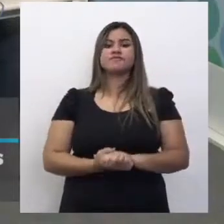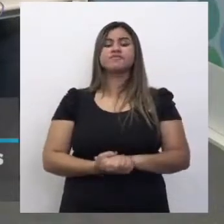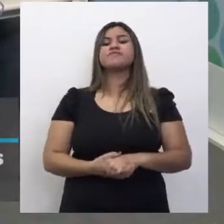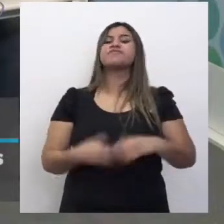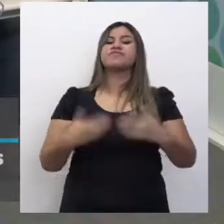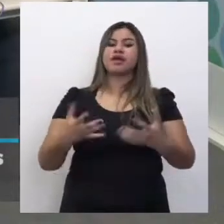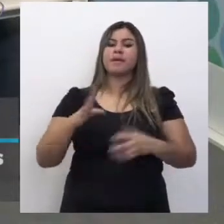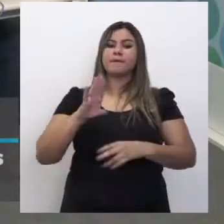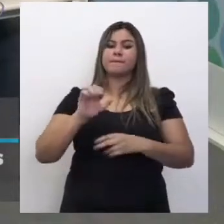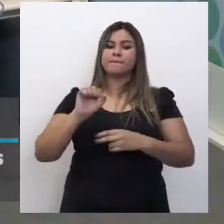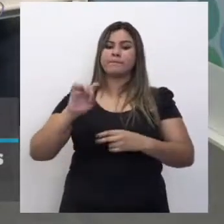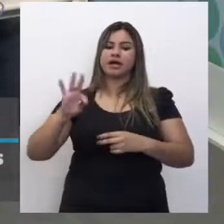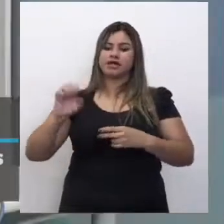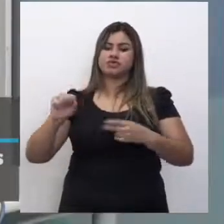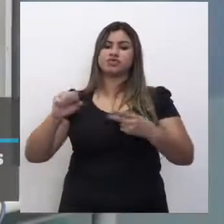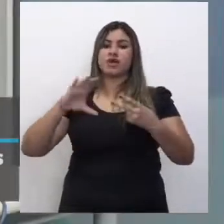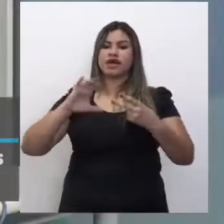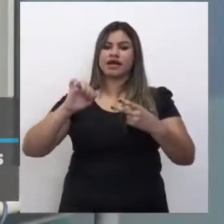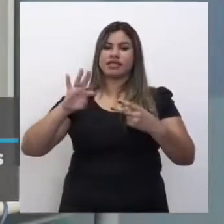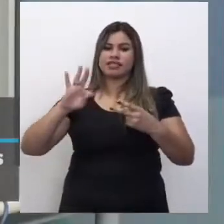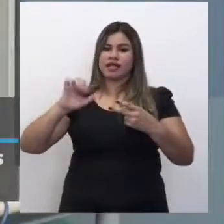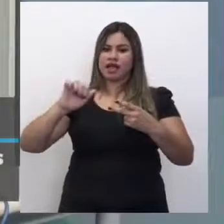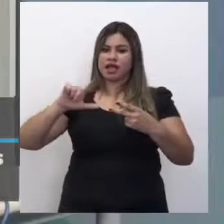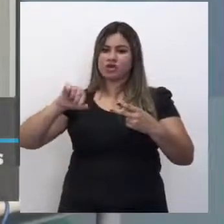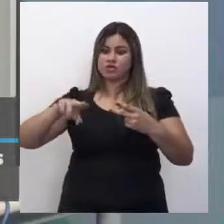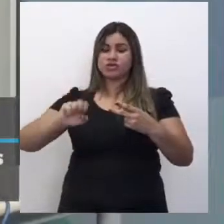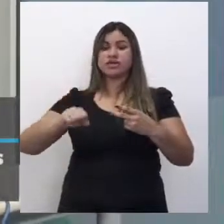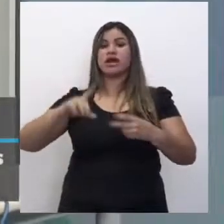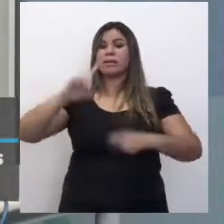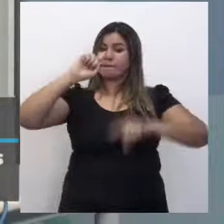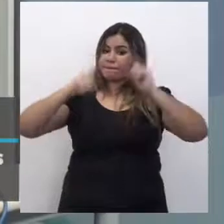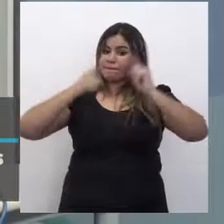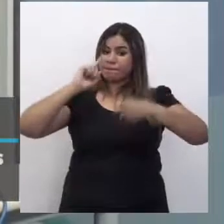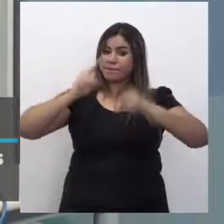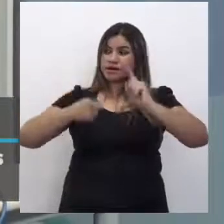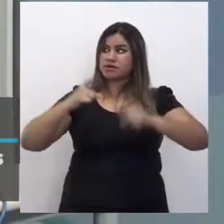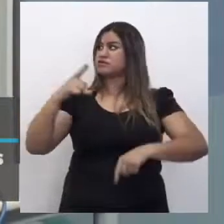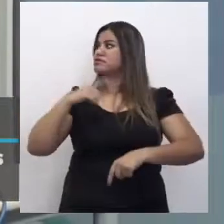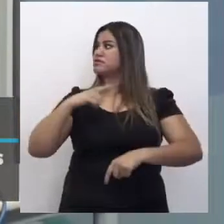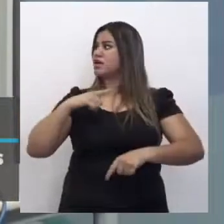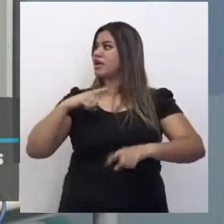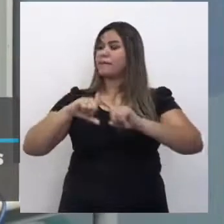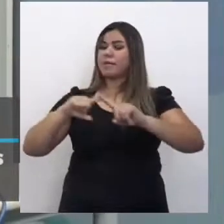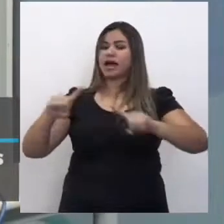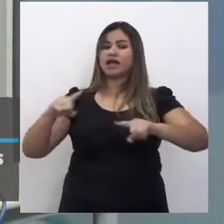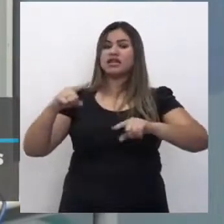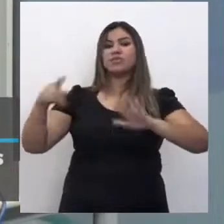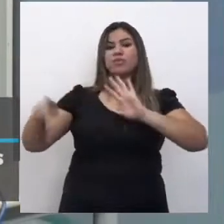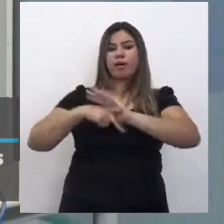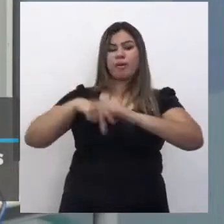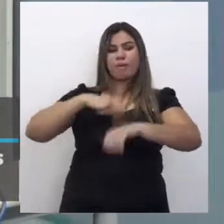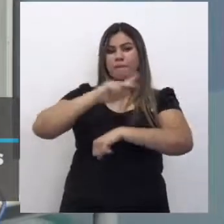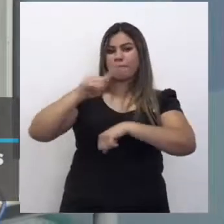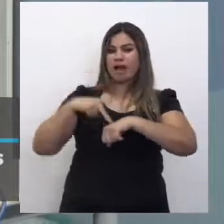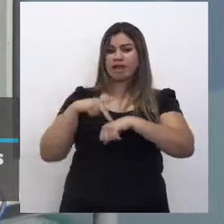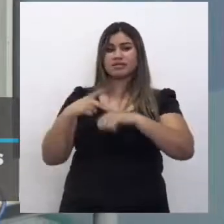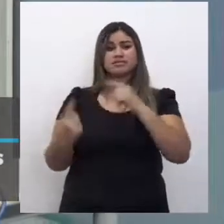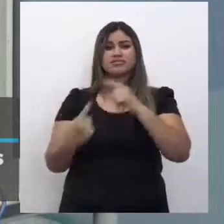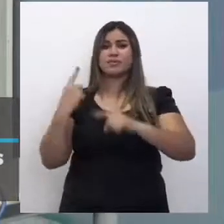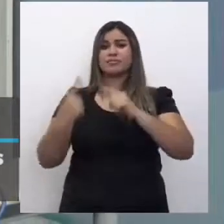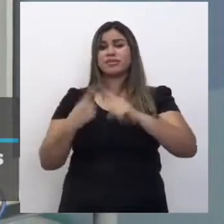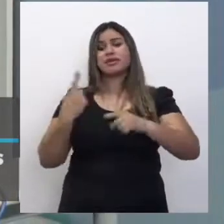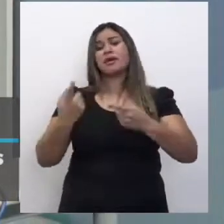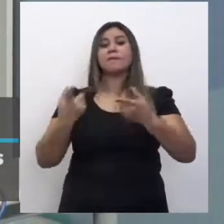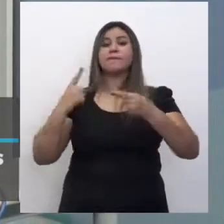como a Catalunha, eles têm governo próprio. Isso. Eles só não são considerados países porque eles não têm um território emancipado pela